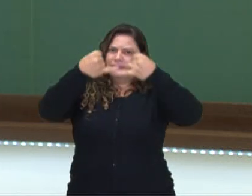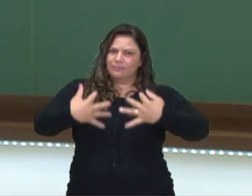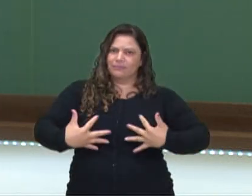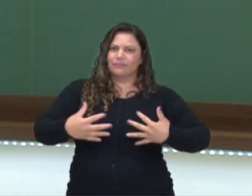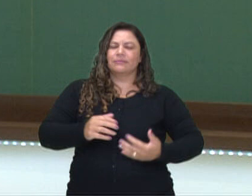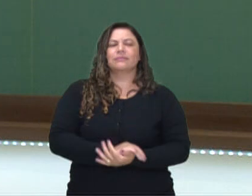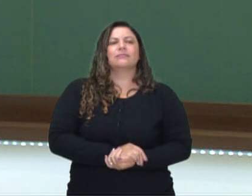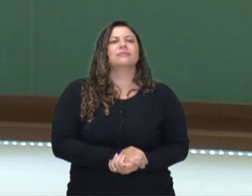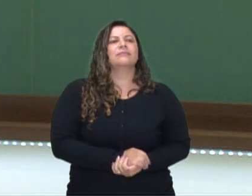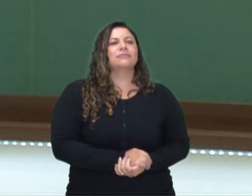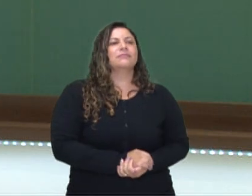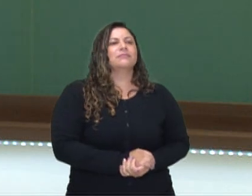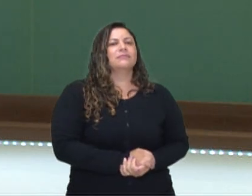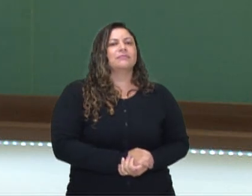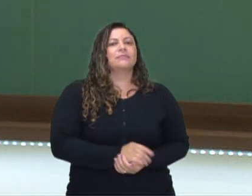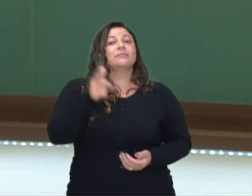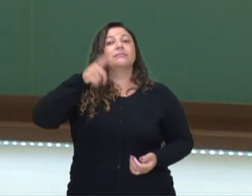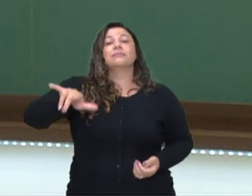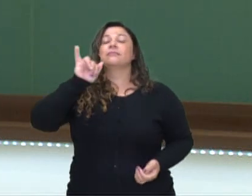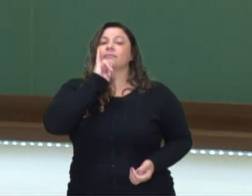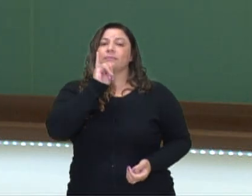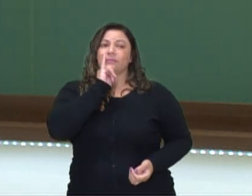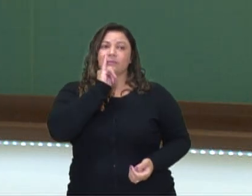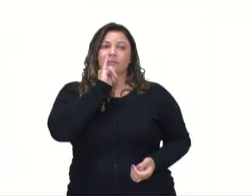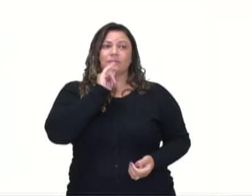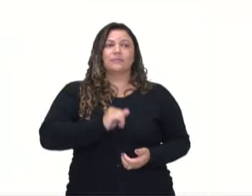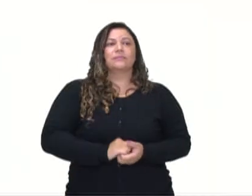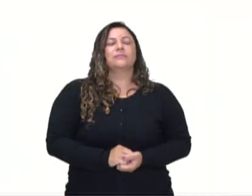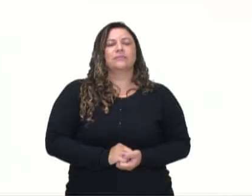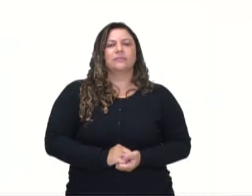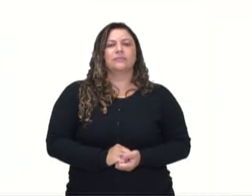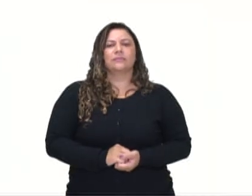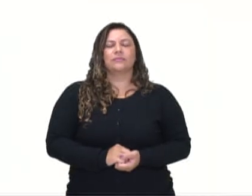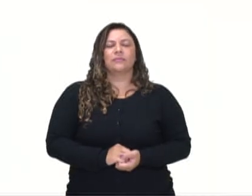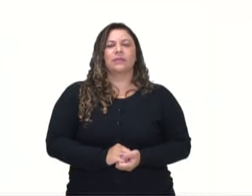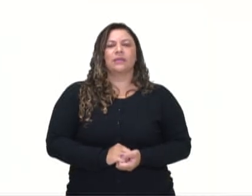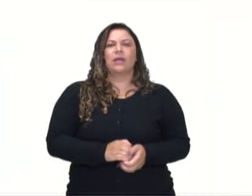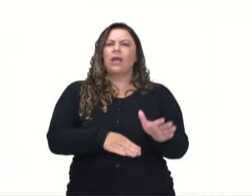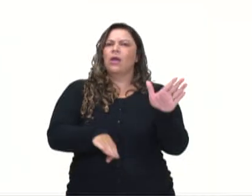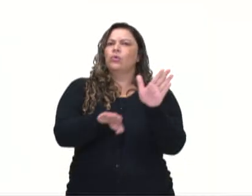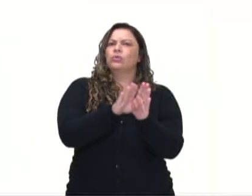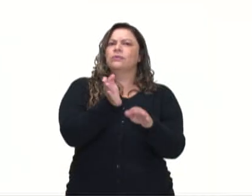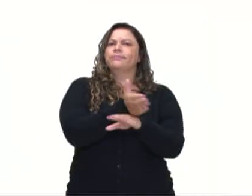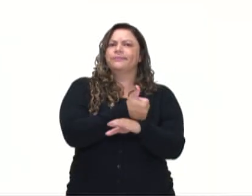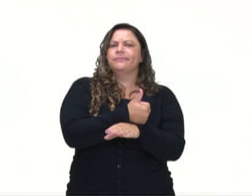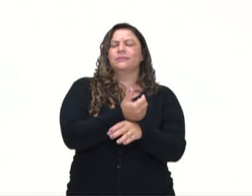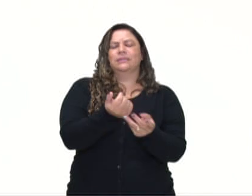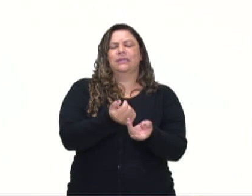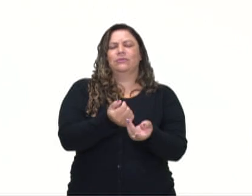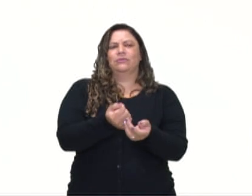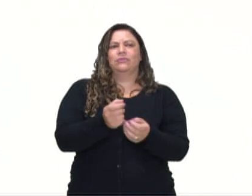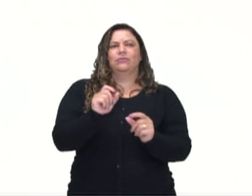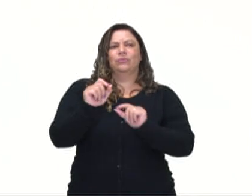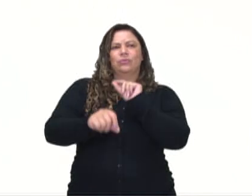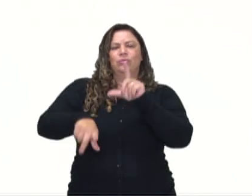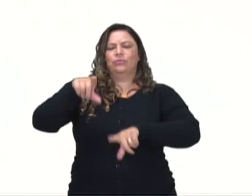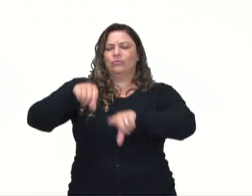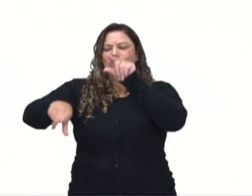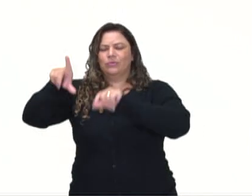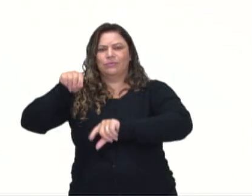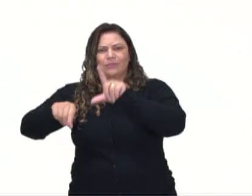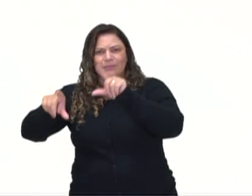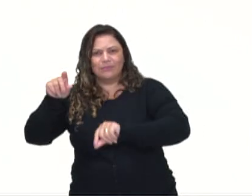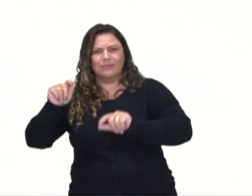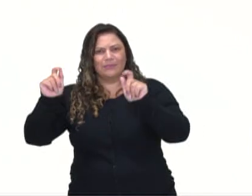Outro exemplo é esse aqui: chegaram cedo os profissionais classificados. Quem chegaram